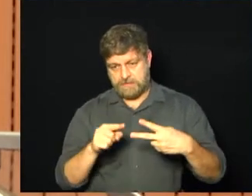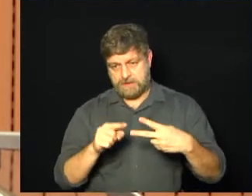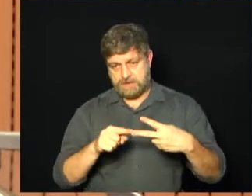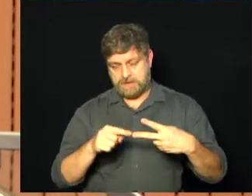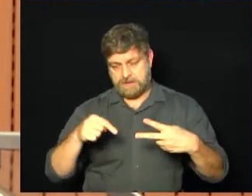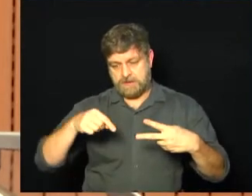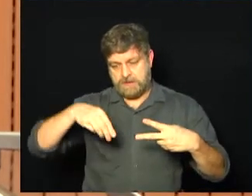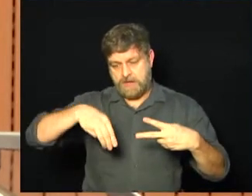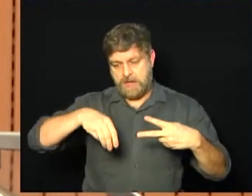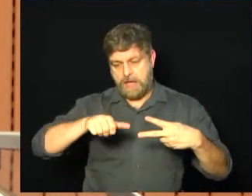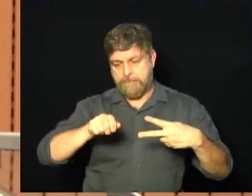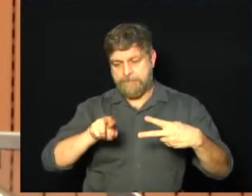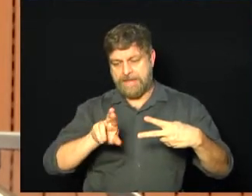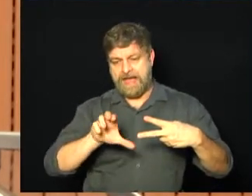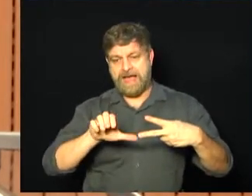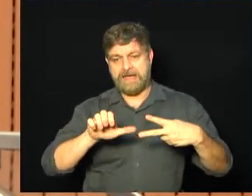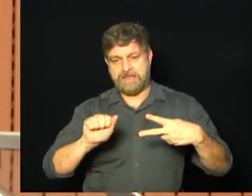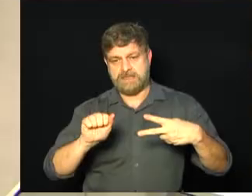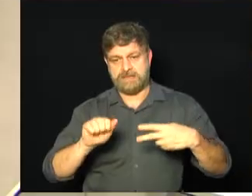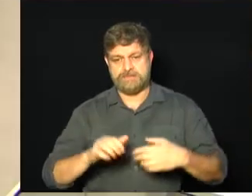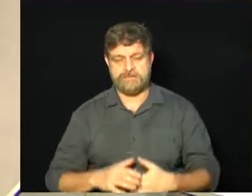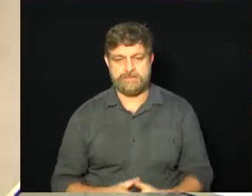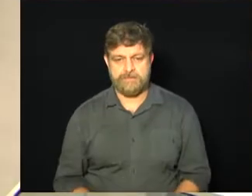soprano Marina Gabetta.